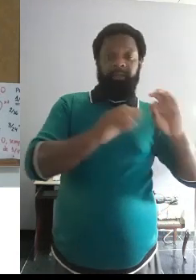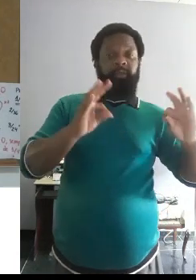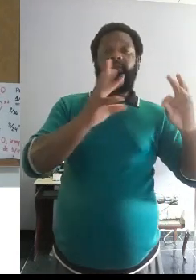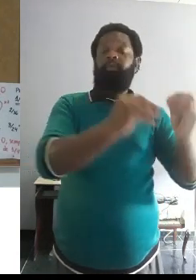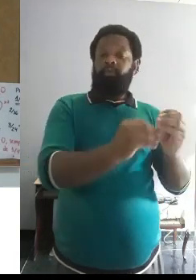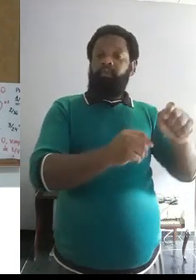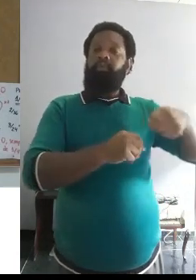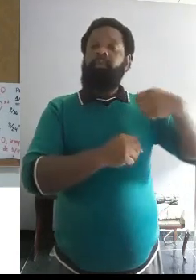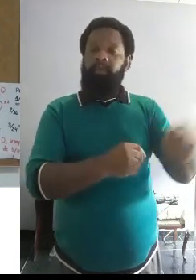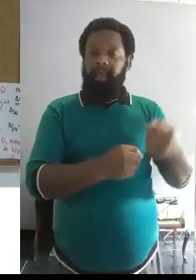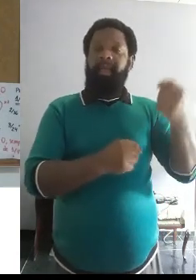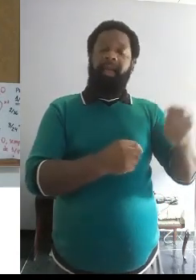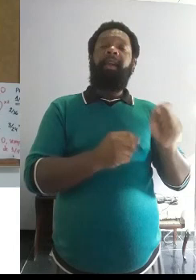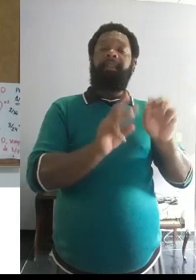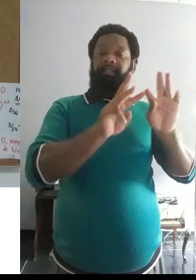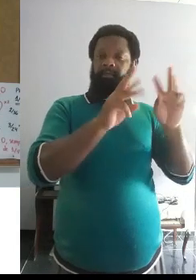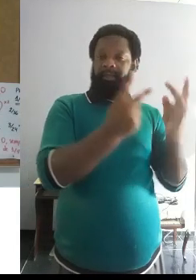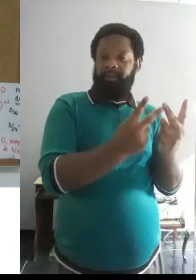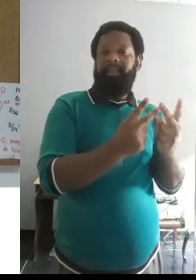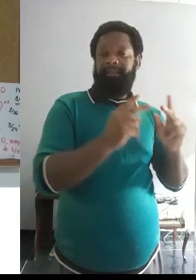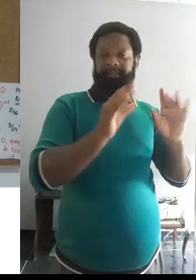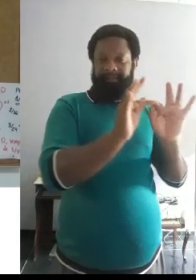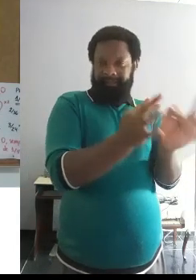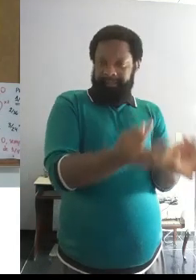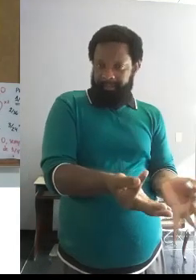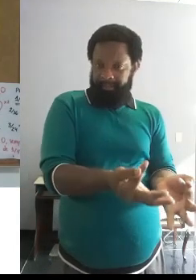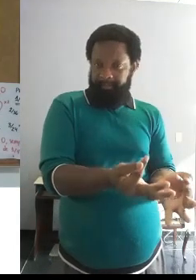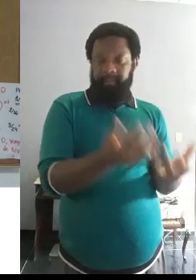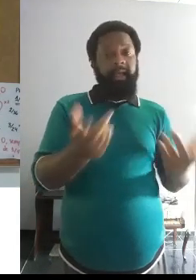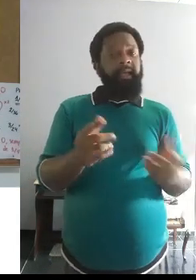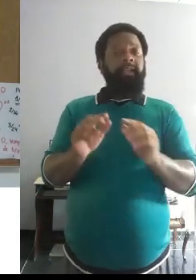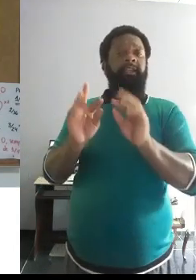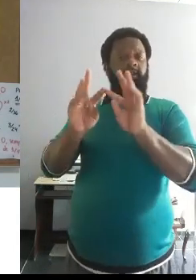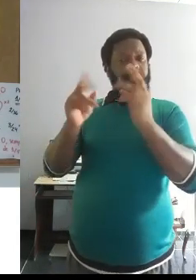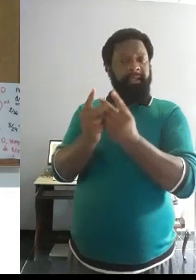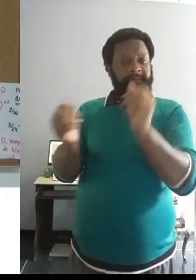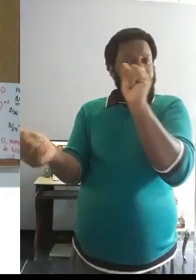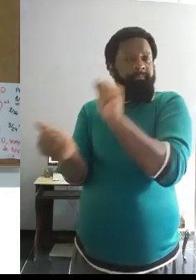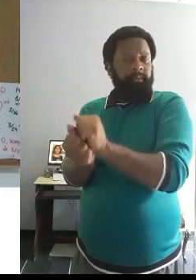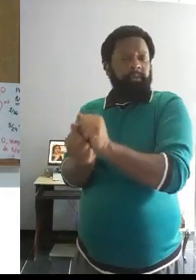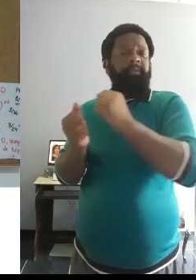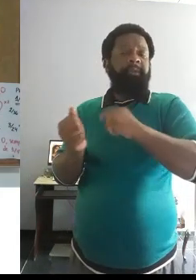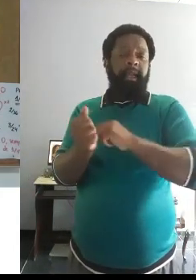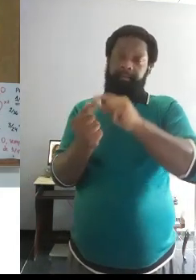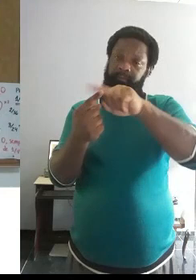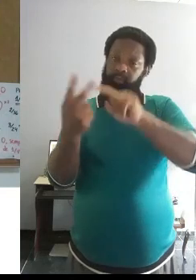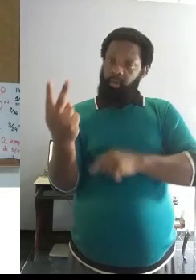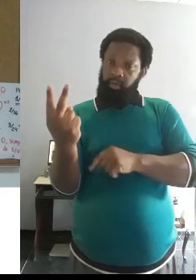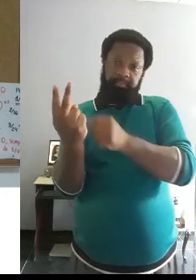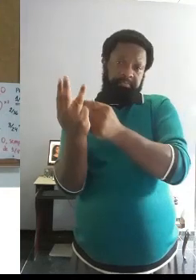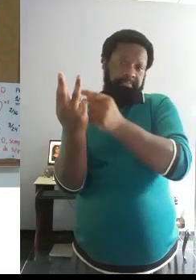essas daqui são substâncias simples. Uma substância composta, ela é formada por 2